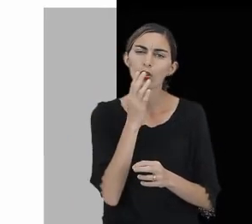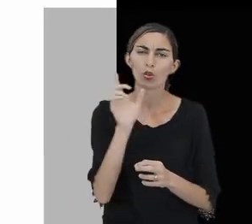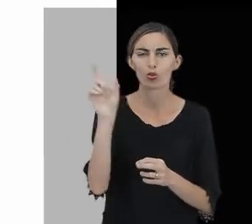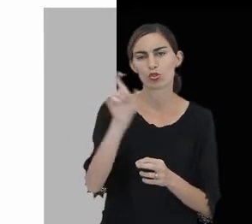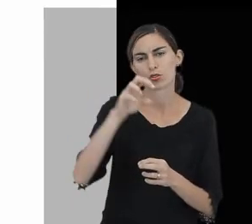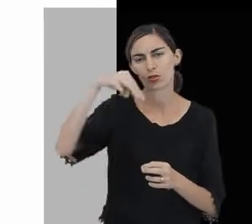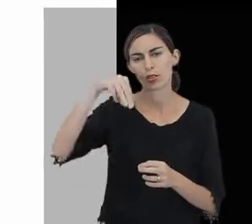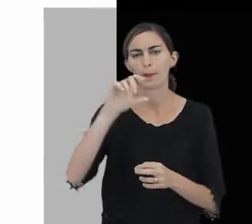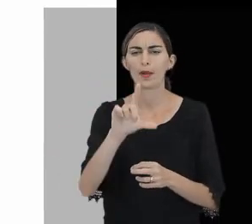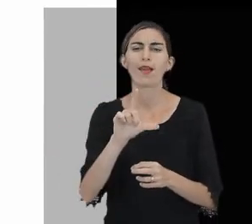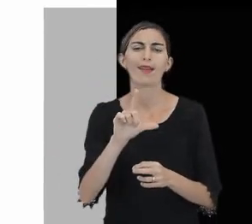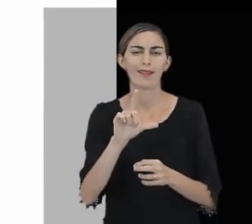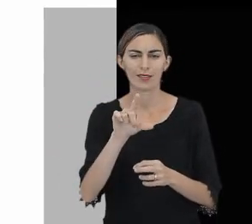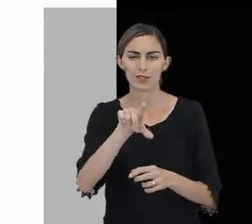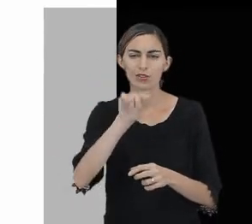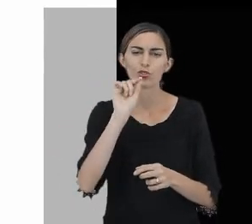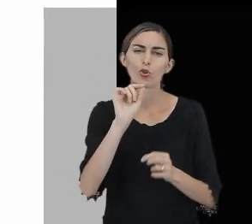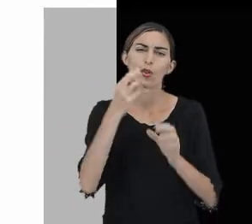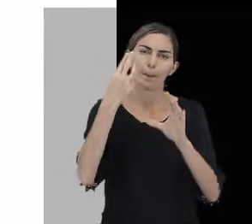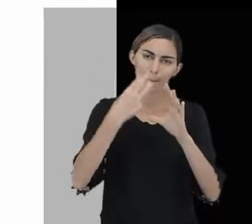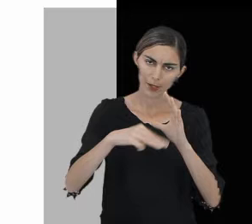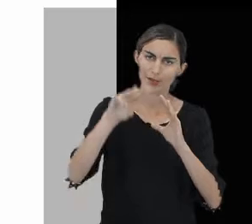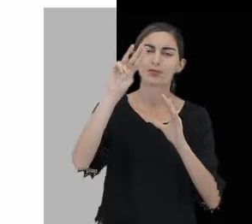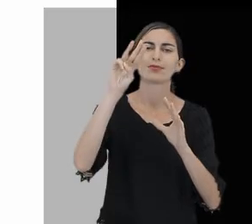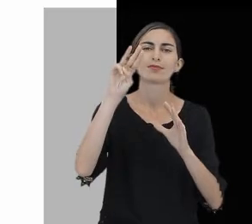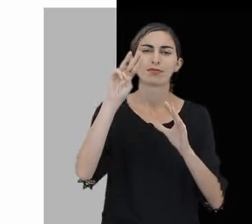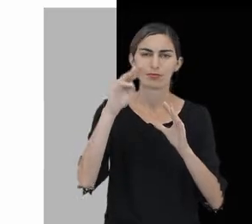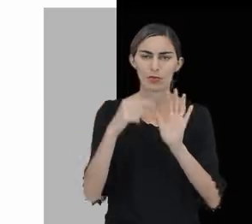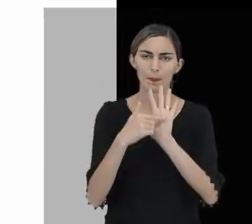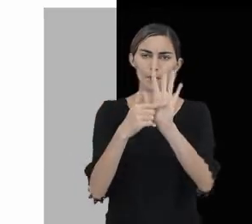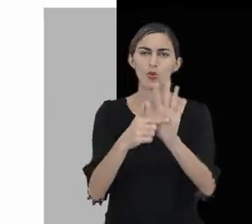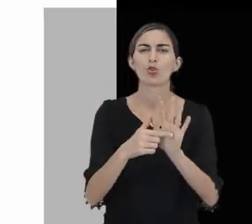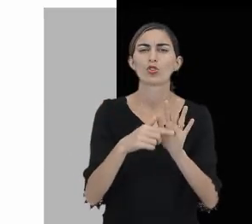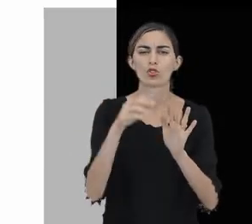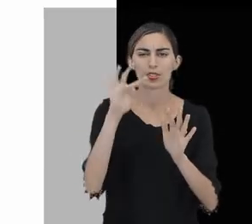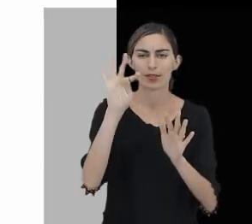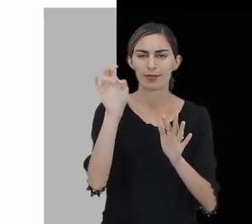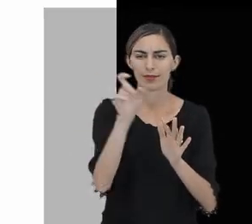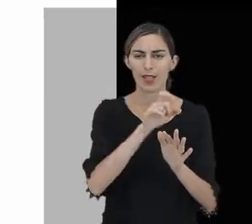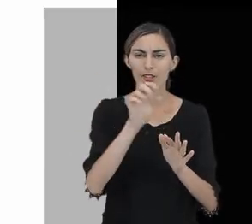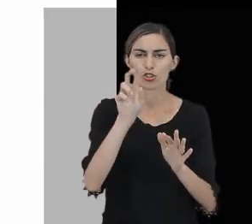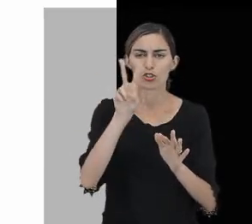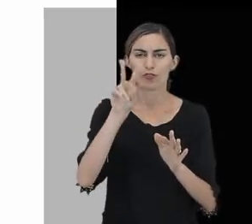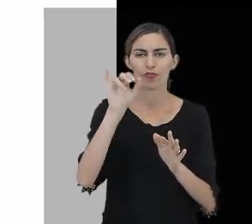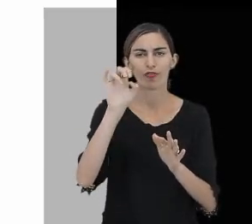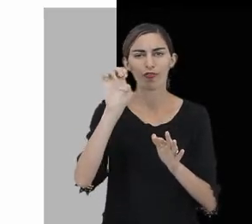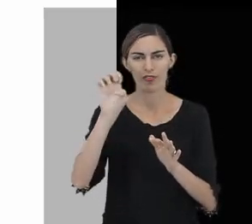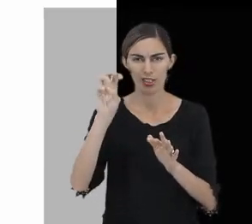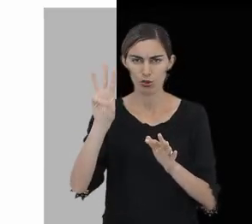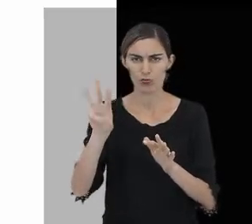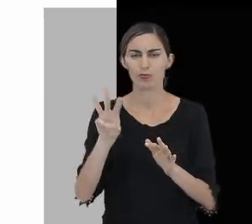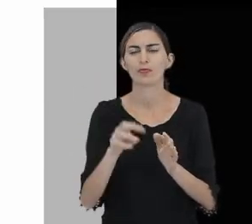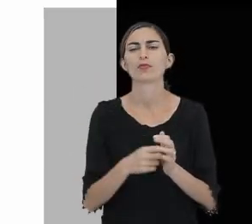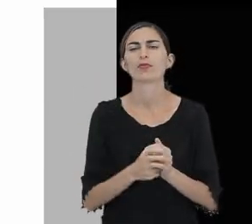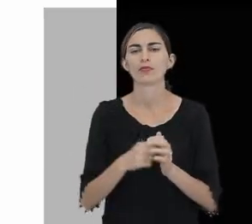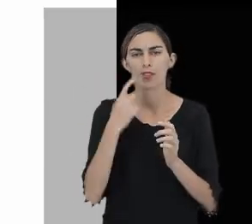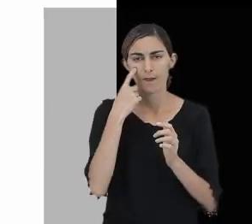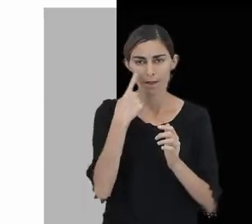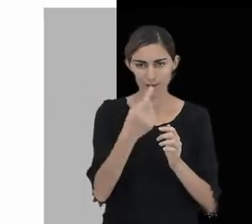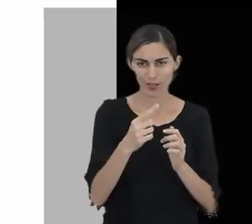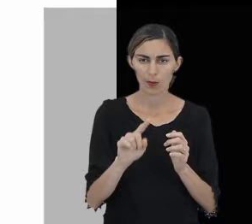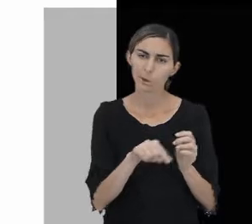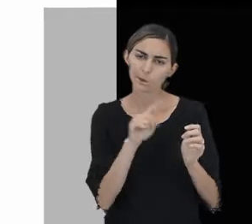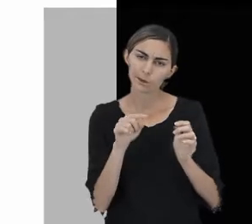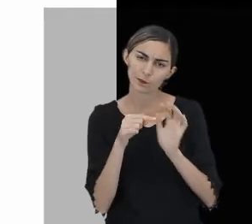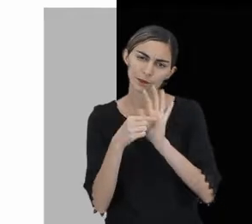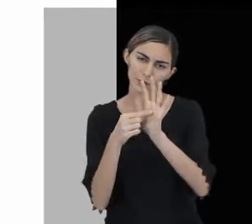arquivo XML string para definir a mensagem que vai aparecer no seu Text View. Então, aqui de lado a gente vê, se a gente rodar a nossa